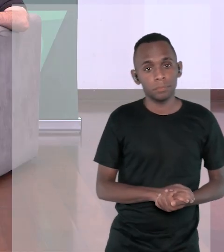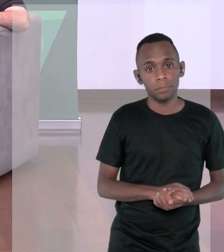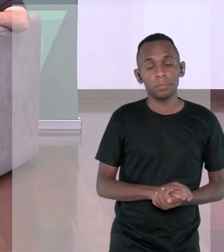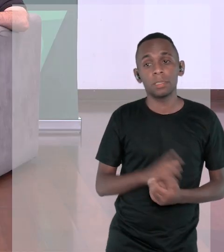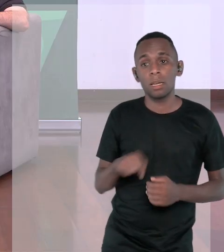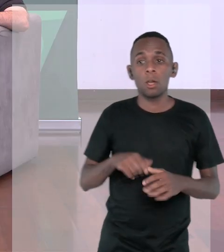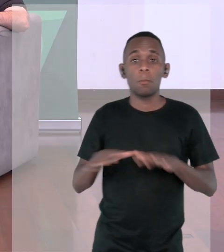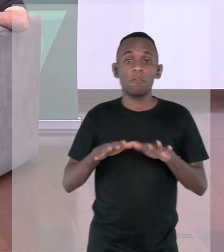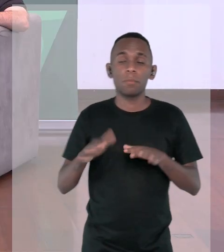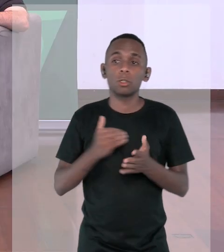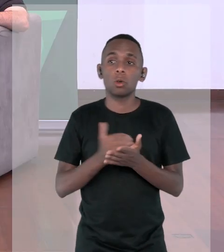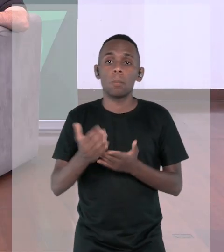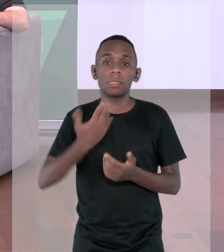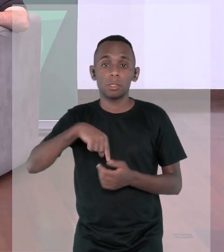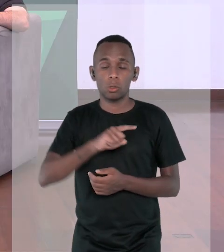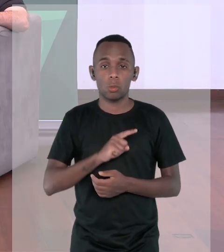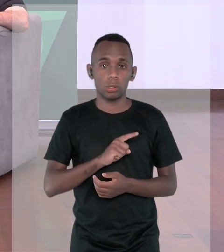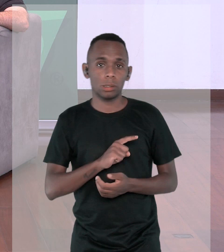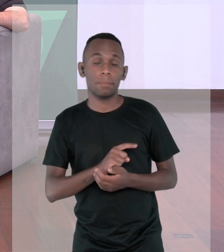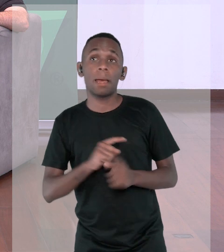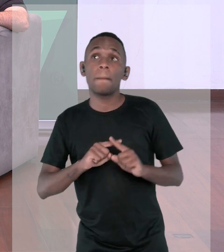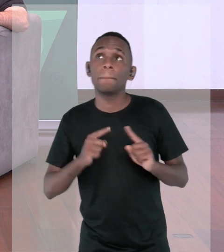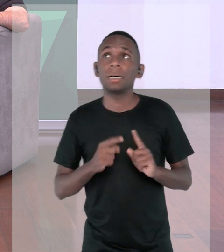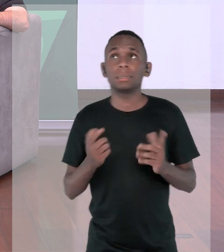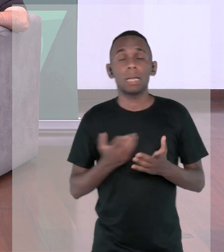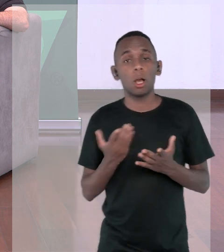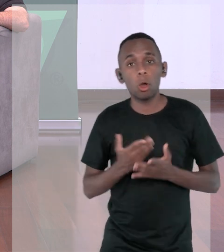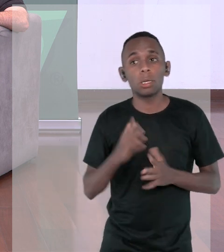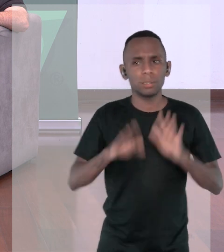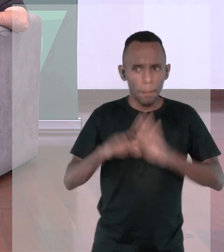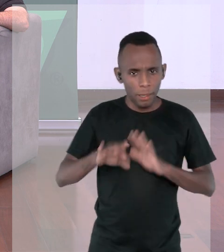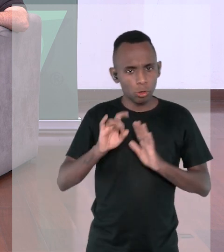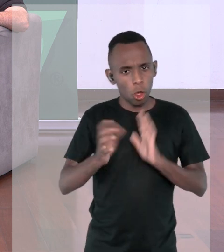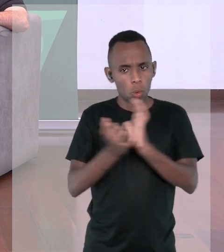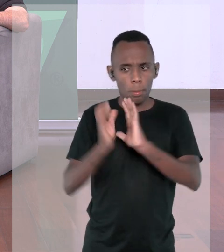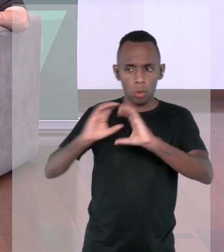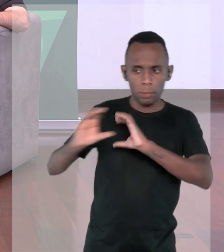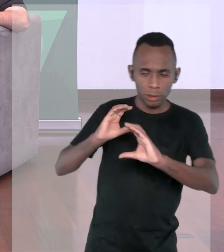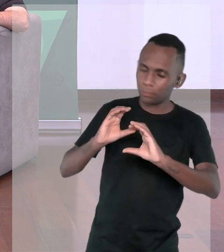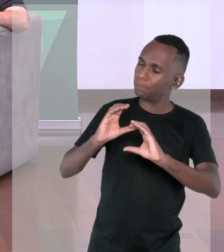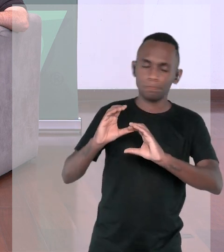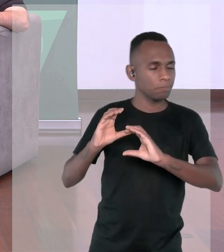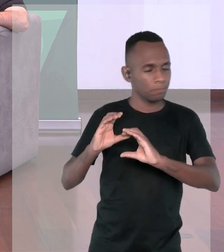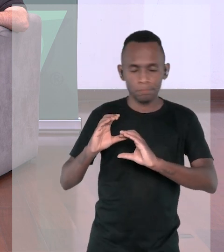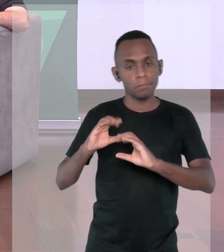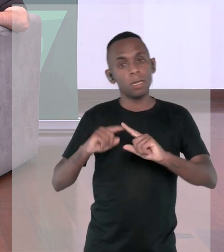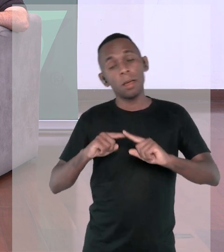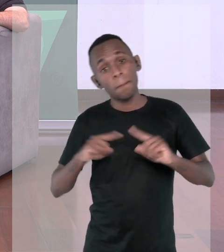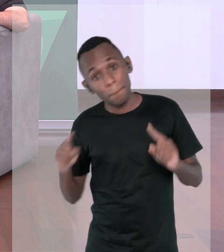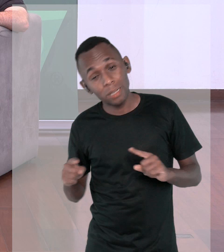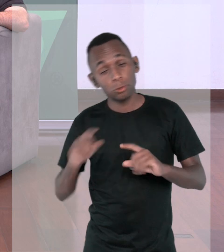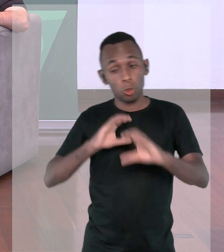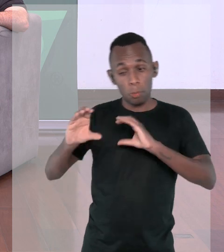movimento que começa da gente. Agora, depende só da comunicação? Não. Mas a